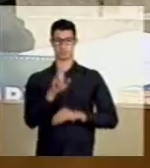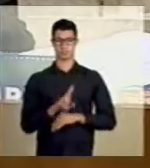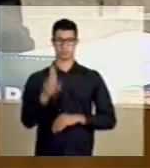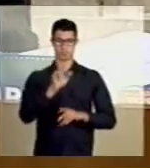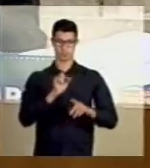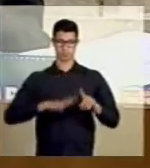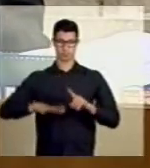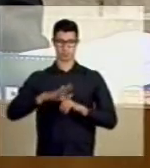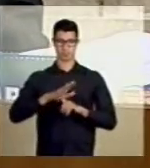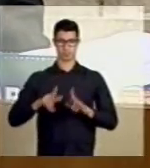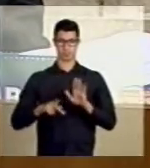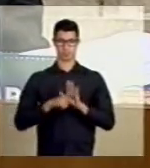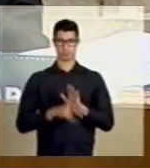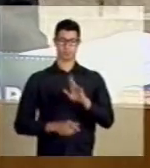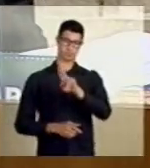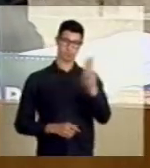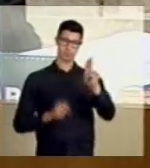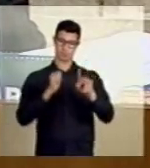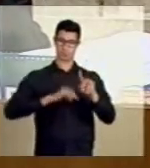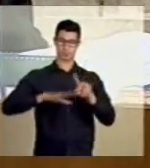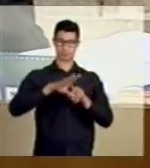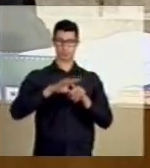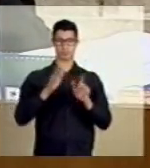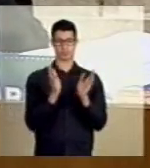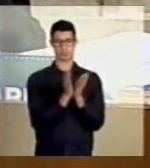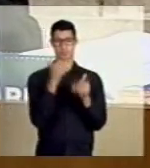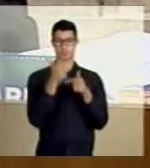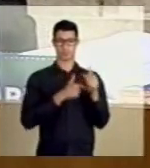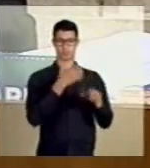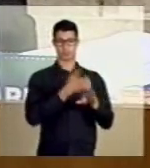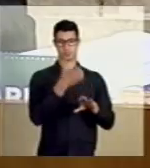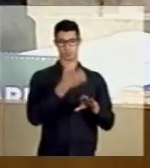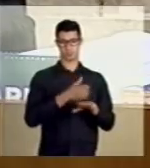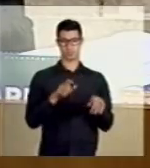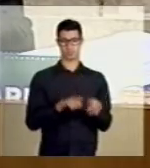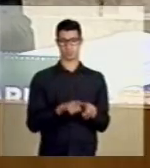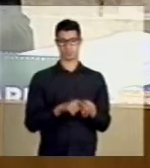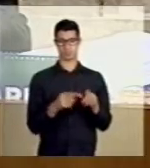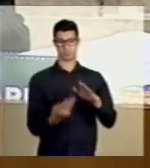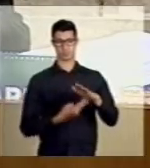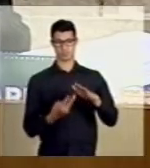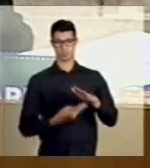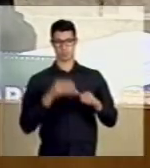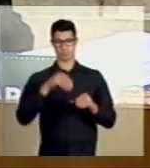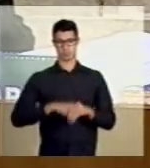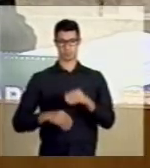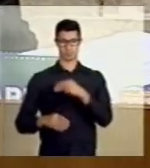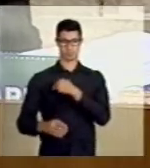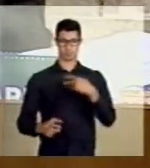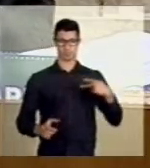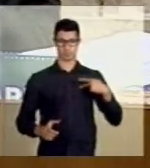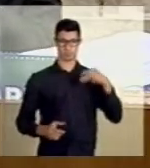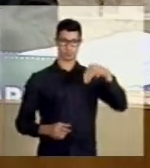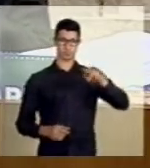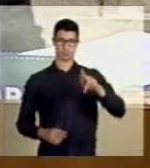social, o uso do nome social por membros, servidores, estagiários e terceirizados no âmbito do Ministério Público da União.